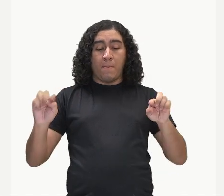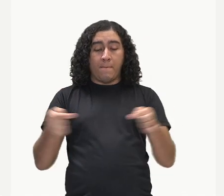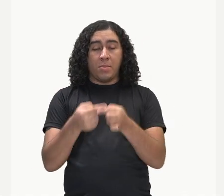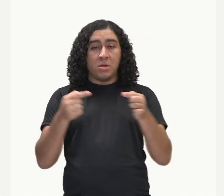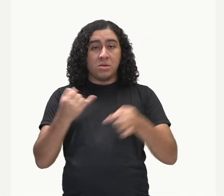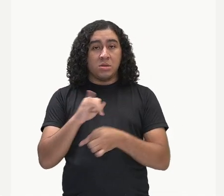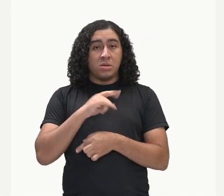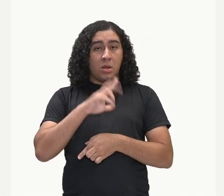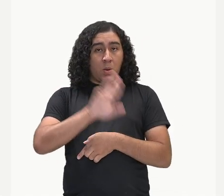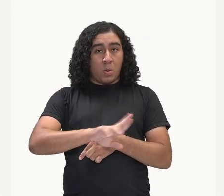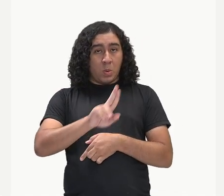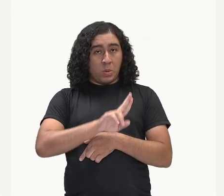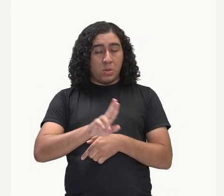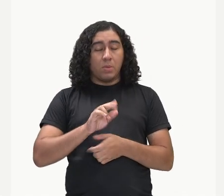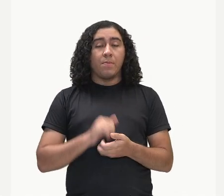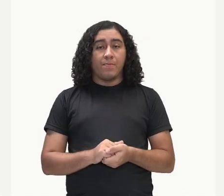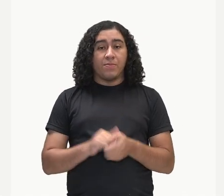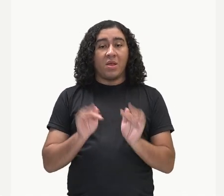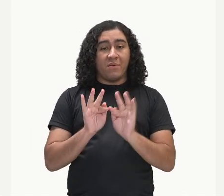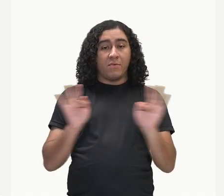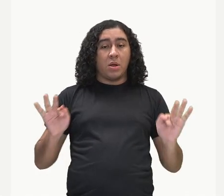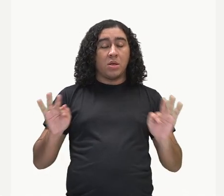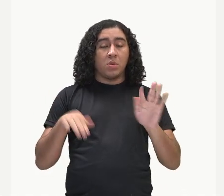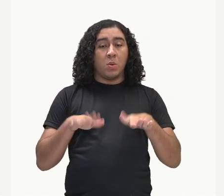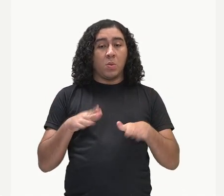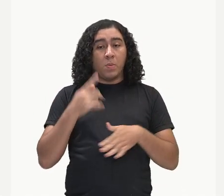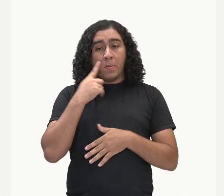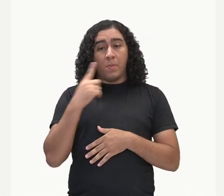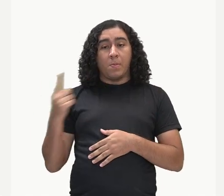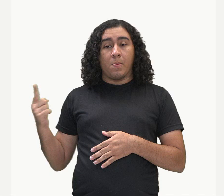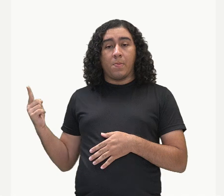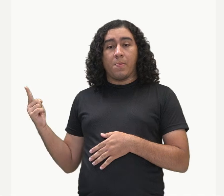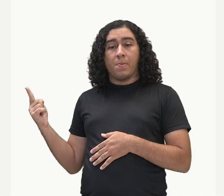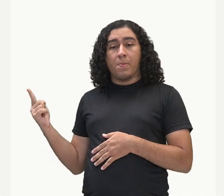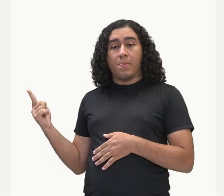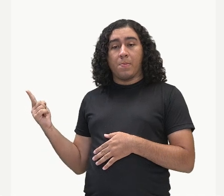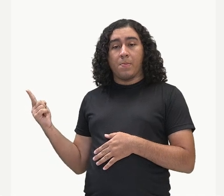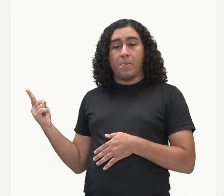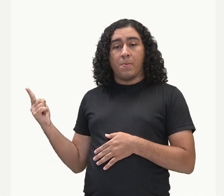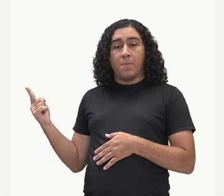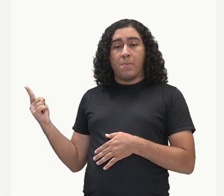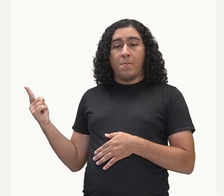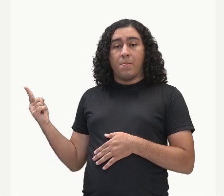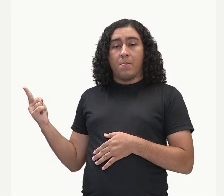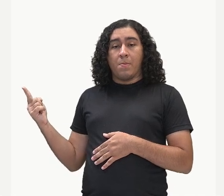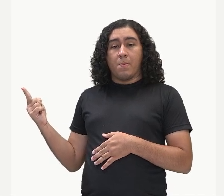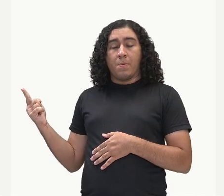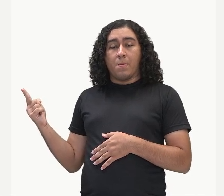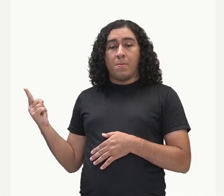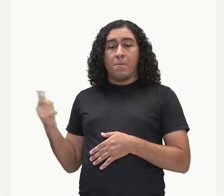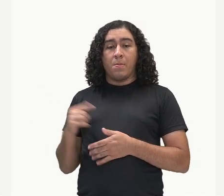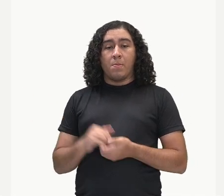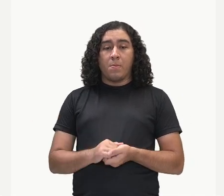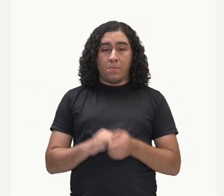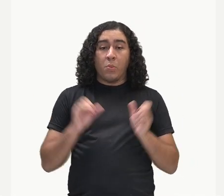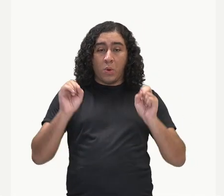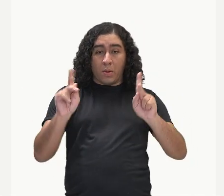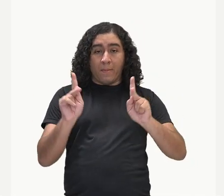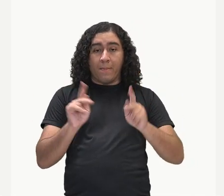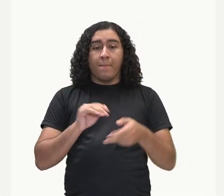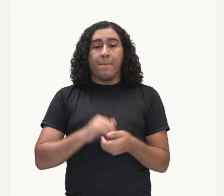um objeto. Tradução, as, né? Que não precisa repetir, lhes. Tá bom,